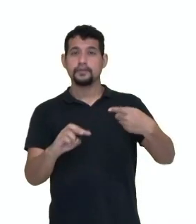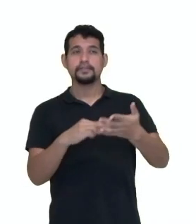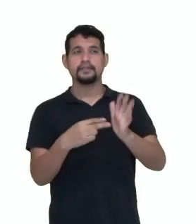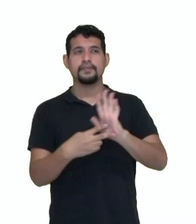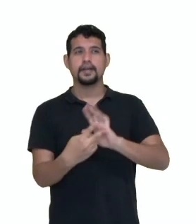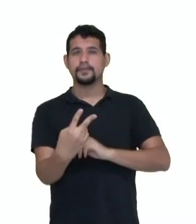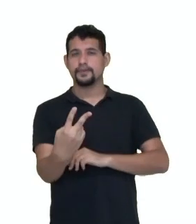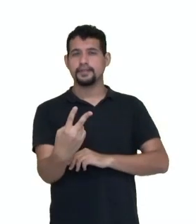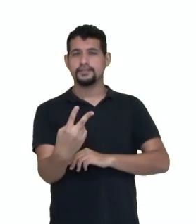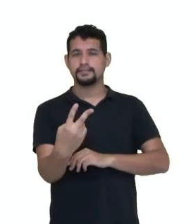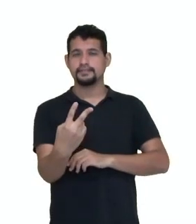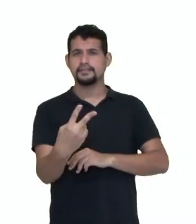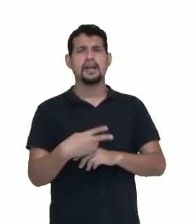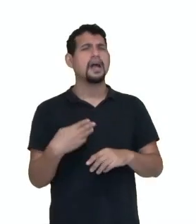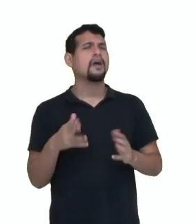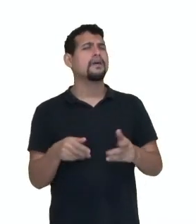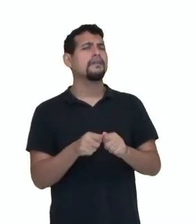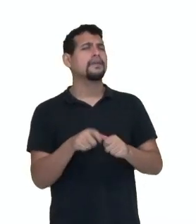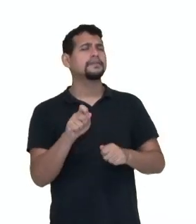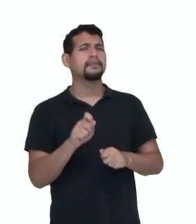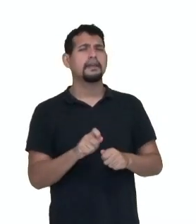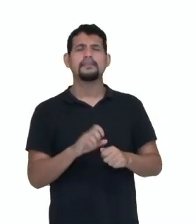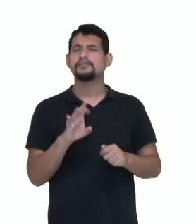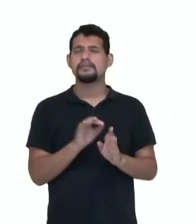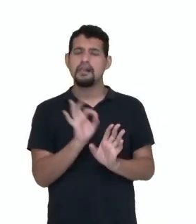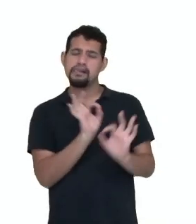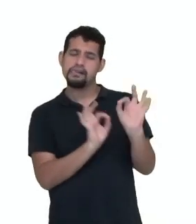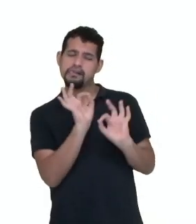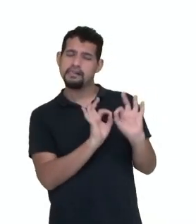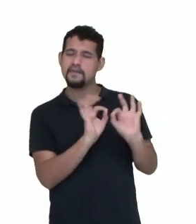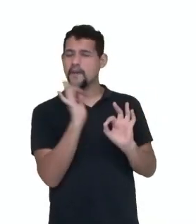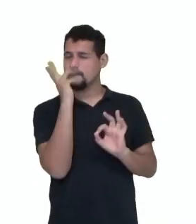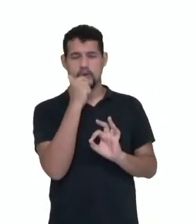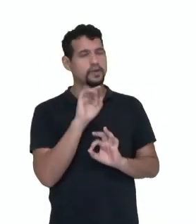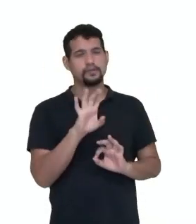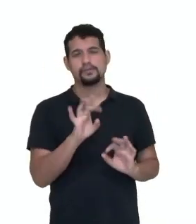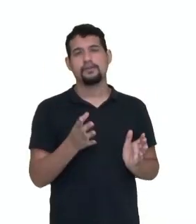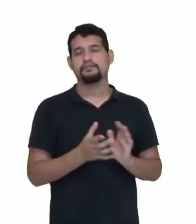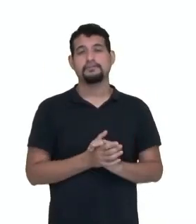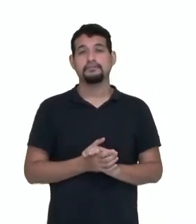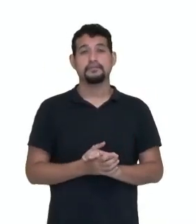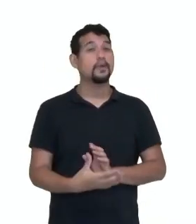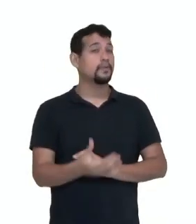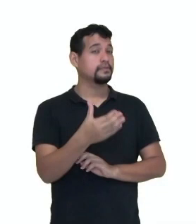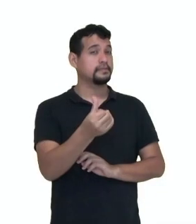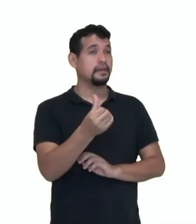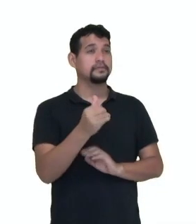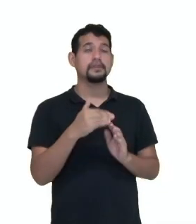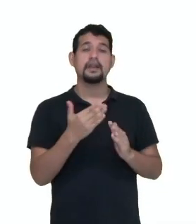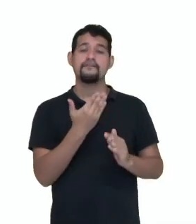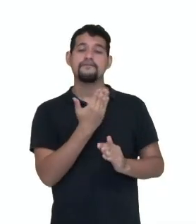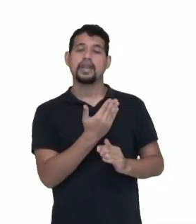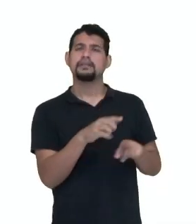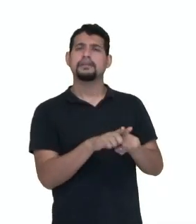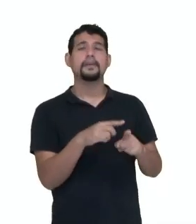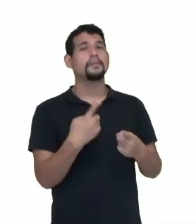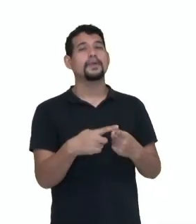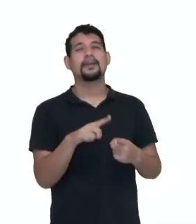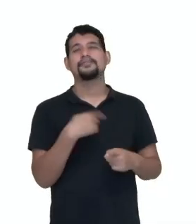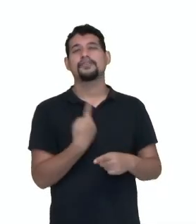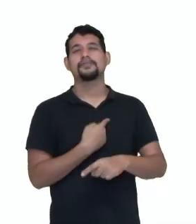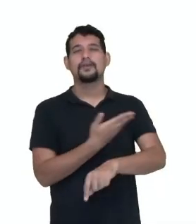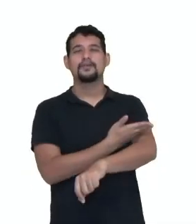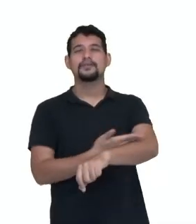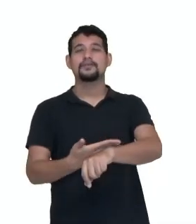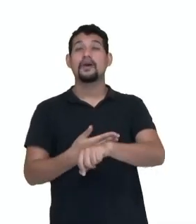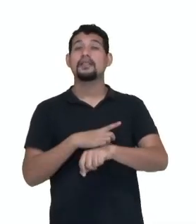2. Aí, o que eu posso fazer? Só dar uma ajeitadinha ali para ficar mais bonitinho, né? O 6 colocar na frente, né? Porque a gente se acostumou